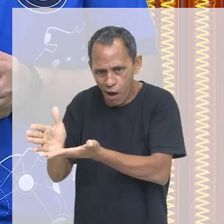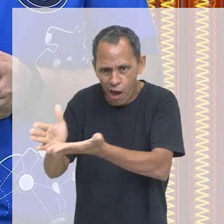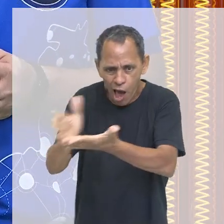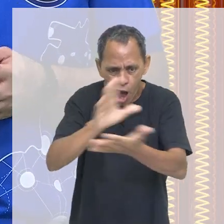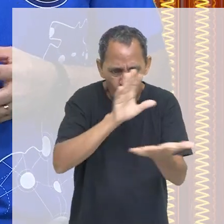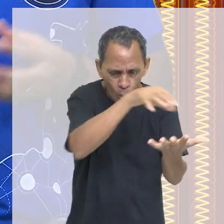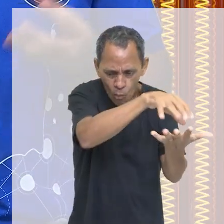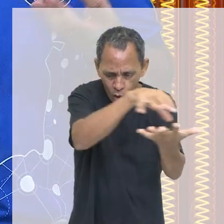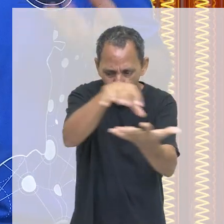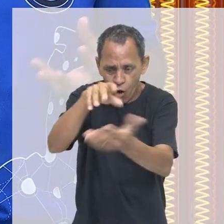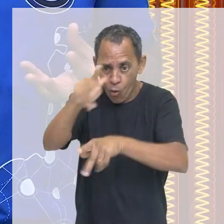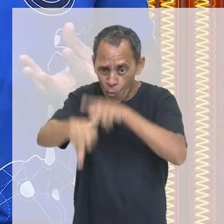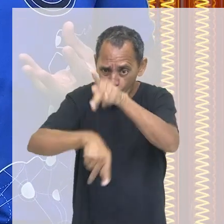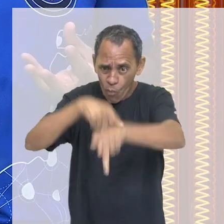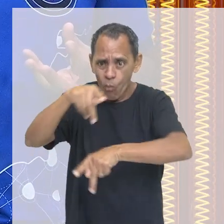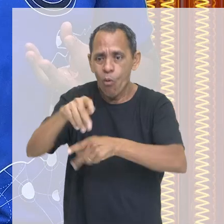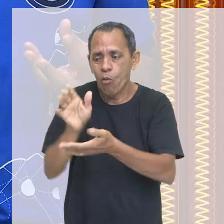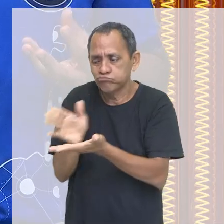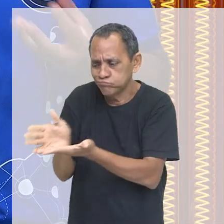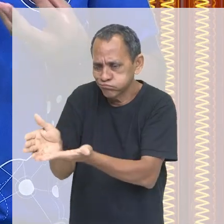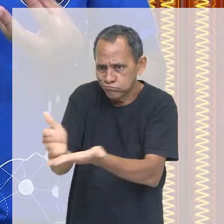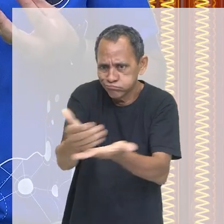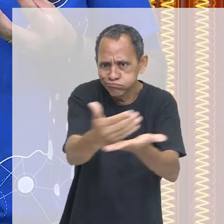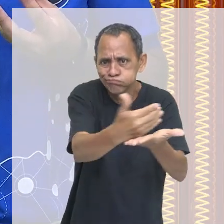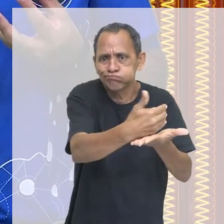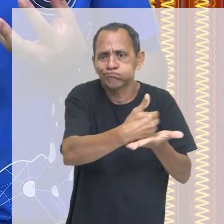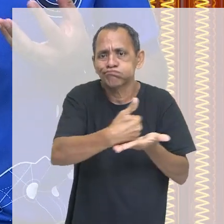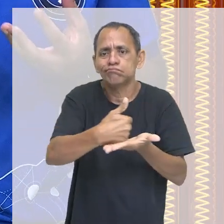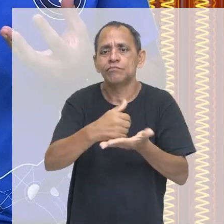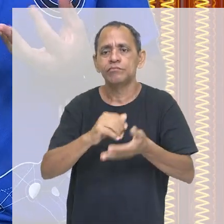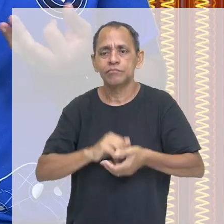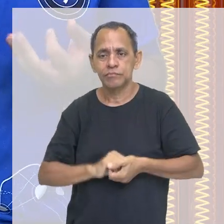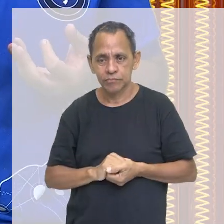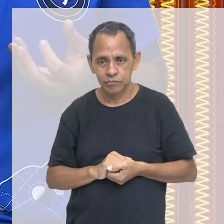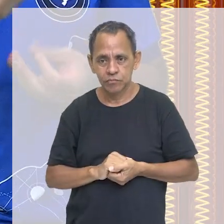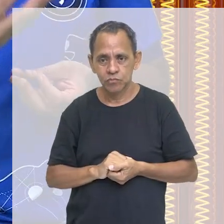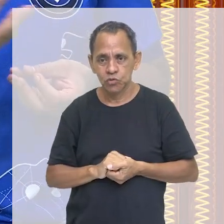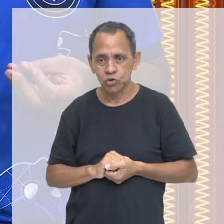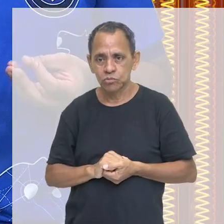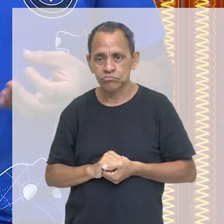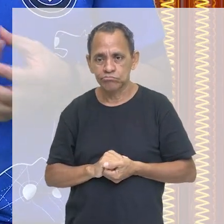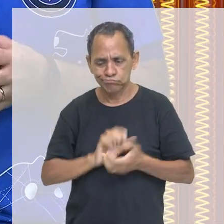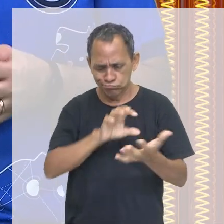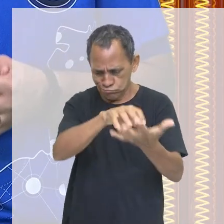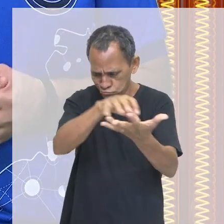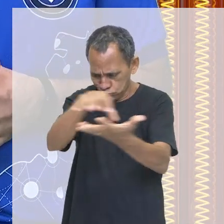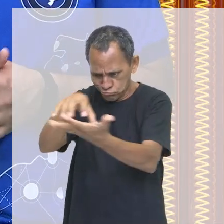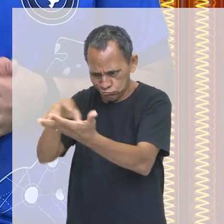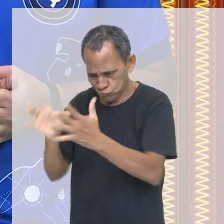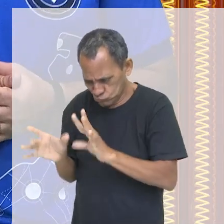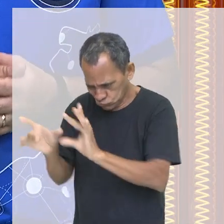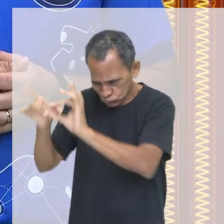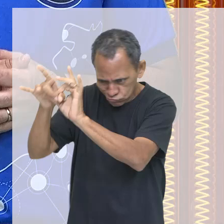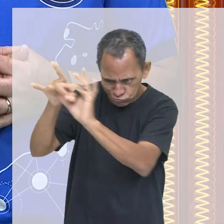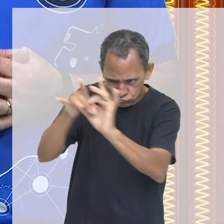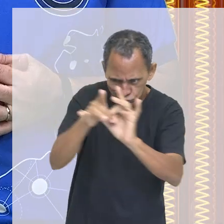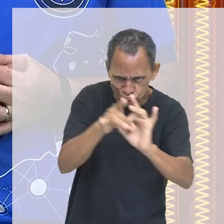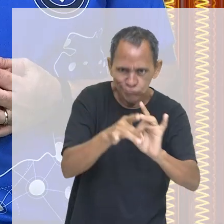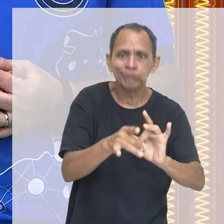germânica, tá, gente? Esse pangermanismo, a união de todos os povos que têm ali o